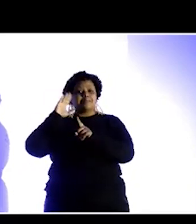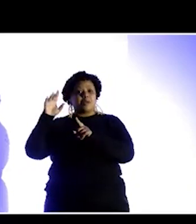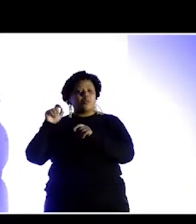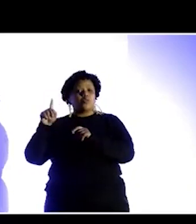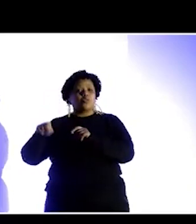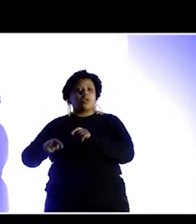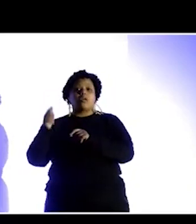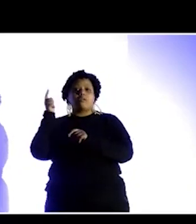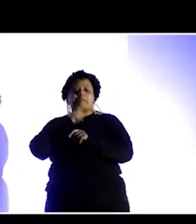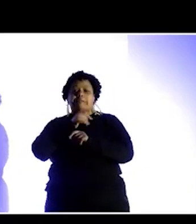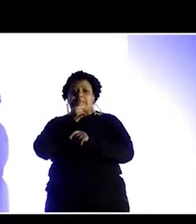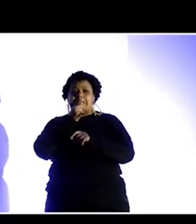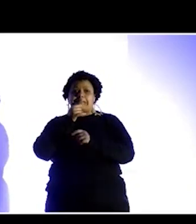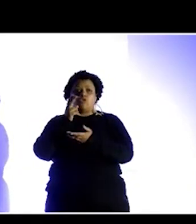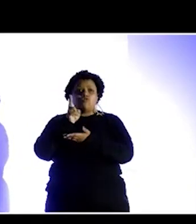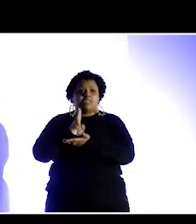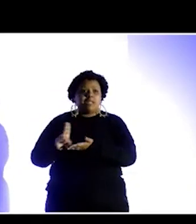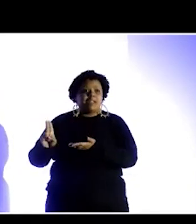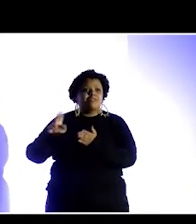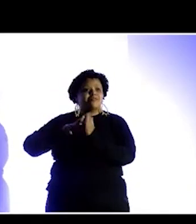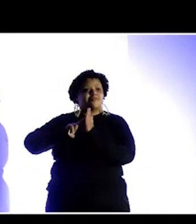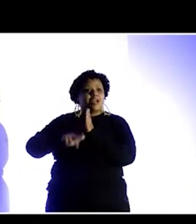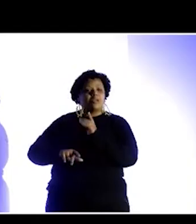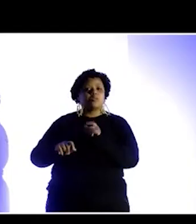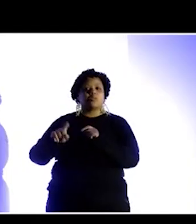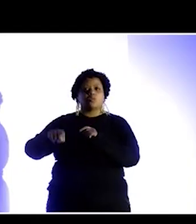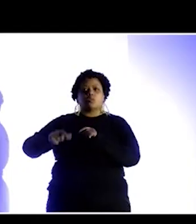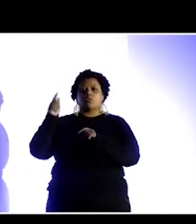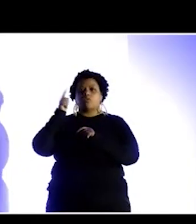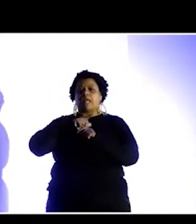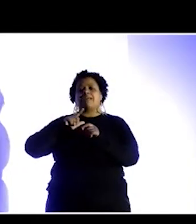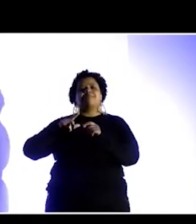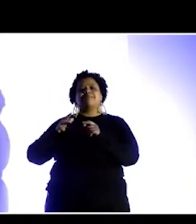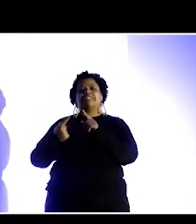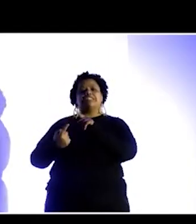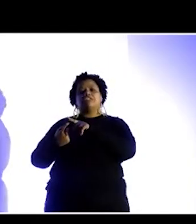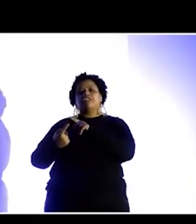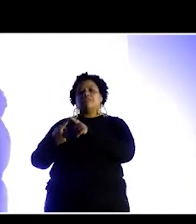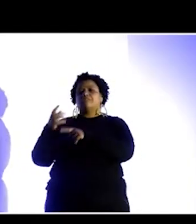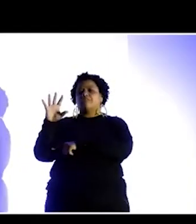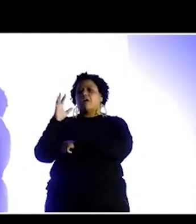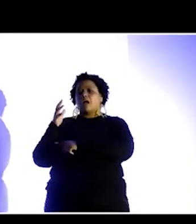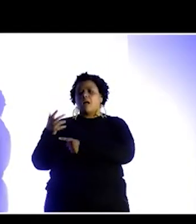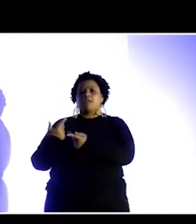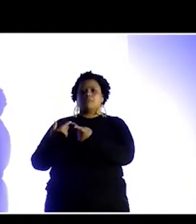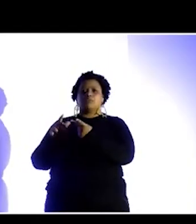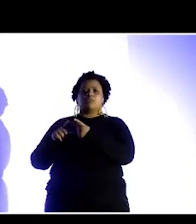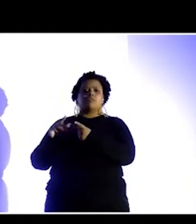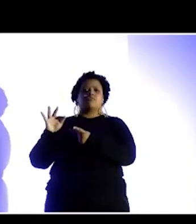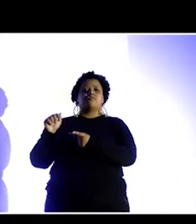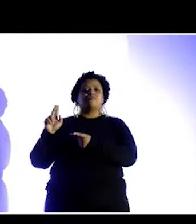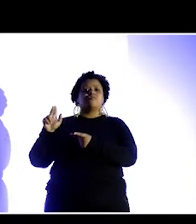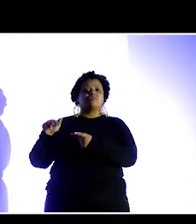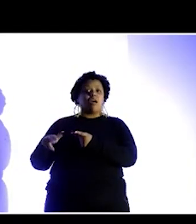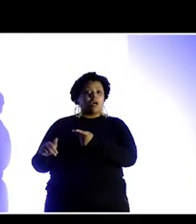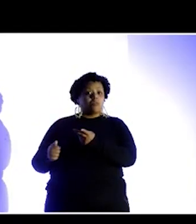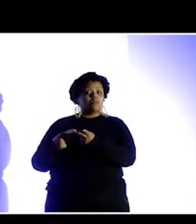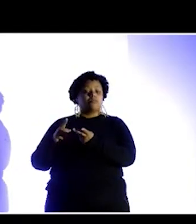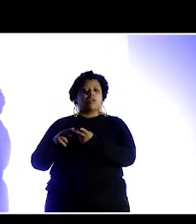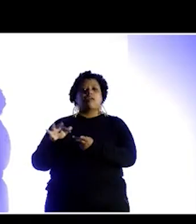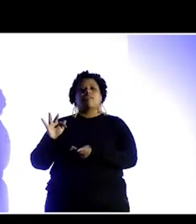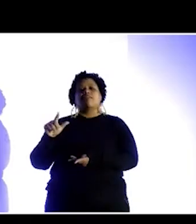de biodiversidade, até mesmo inúmeras extinções de espécies de vegetação, fauna, flora, enfim,